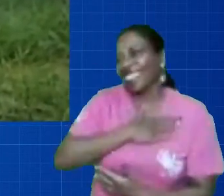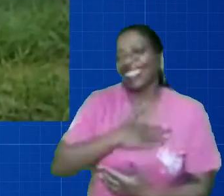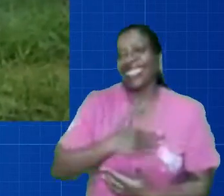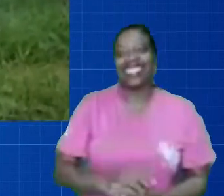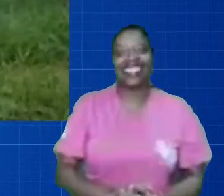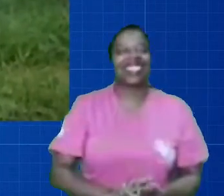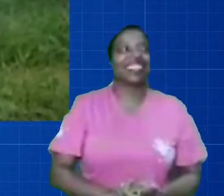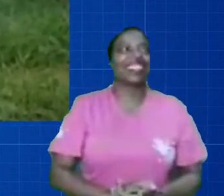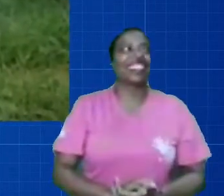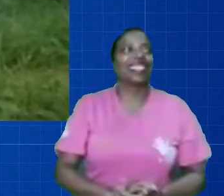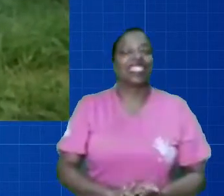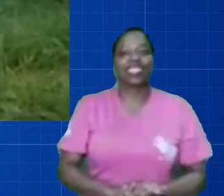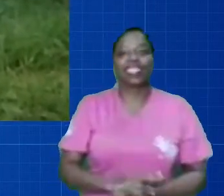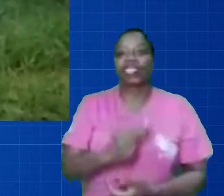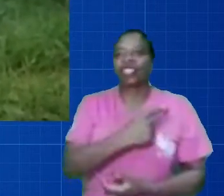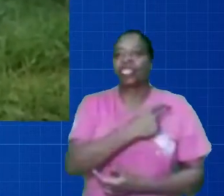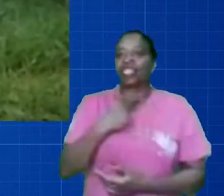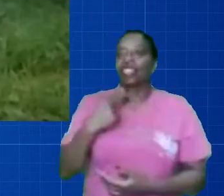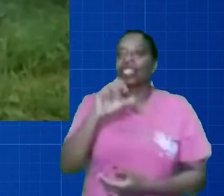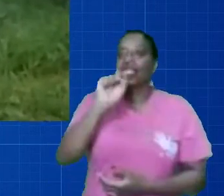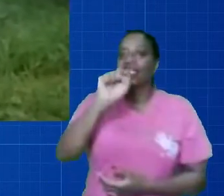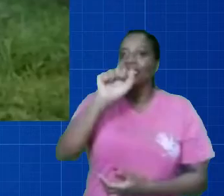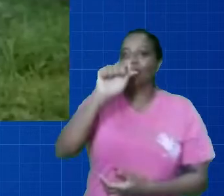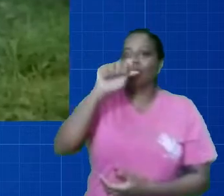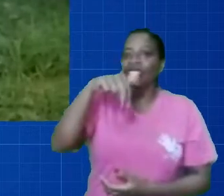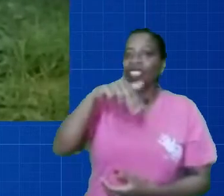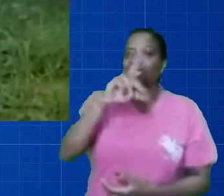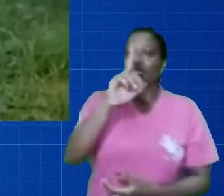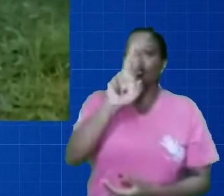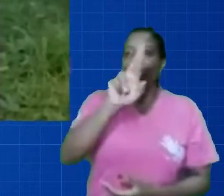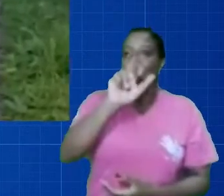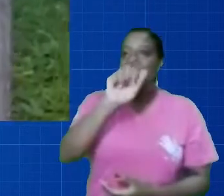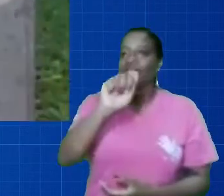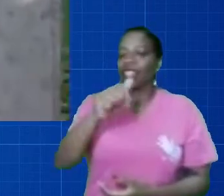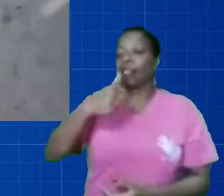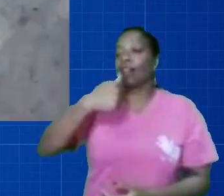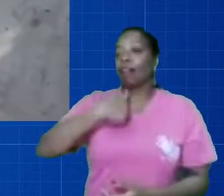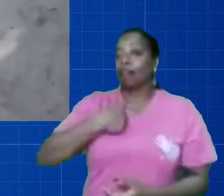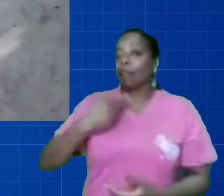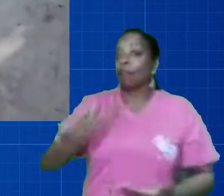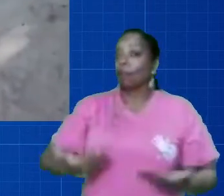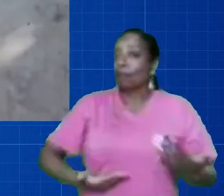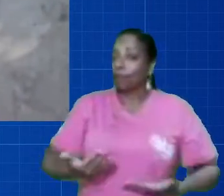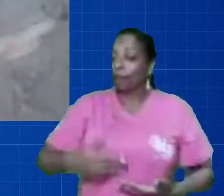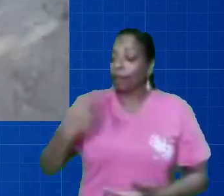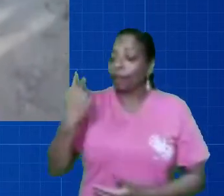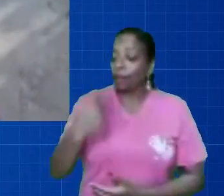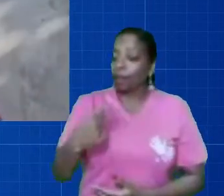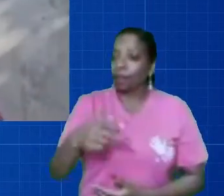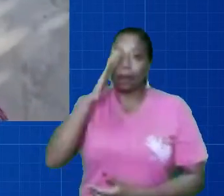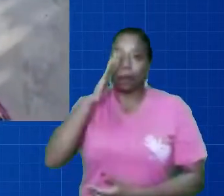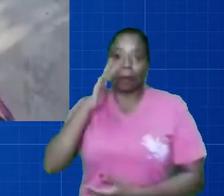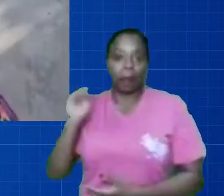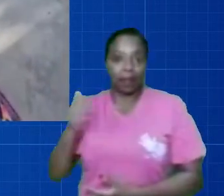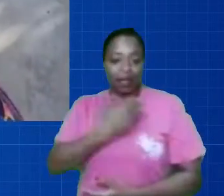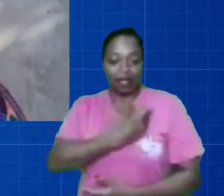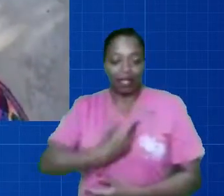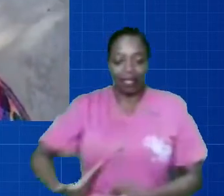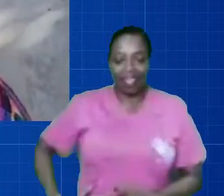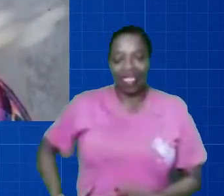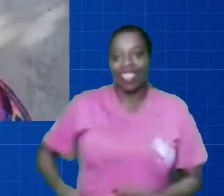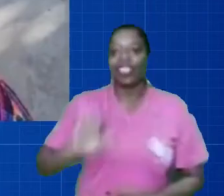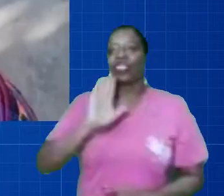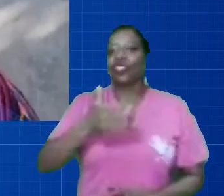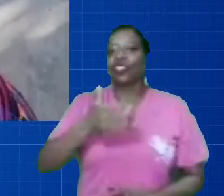funcionária pública do município de Araucária. Eu estou no município há 23 anos, entrei em 1995.